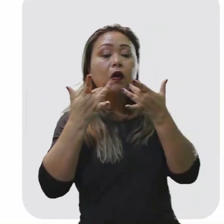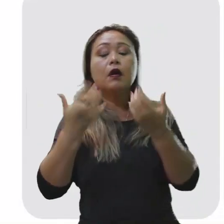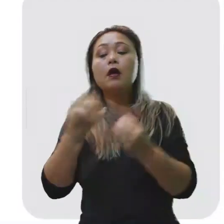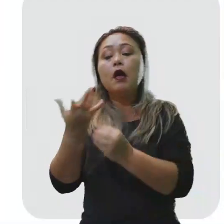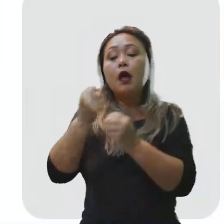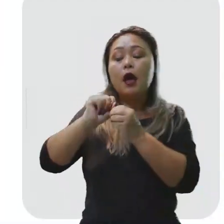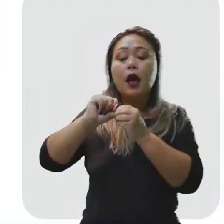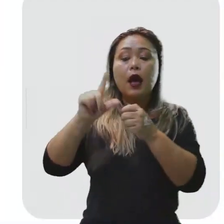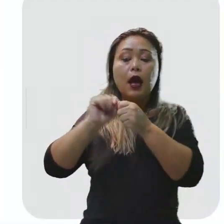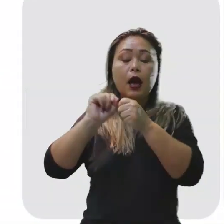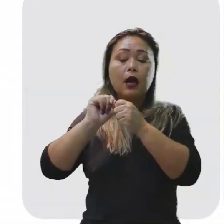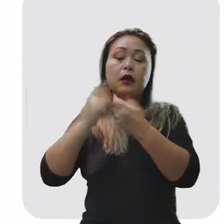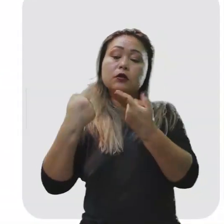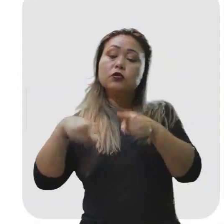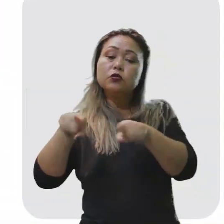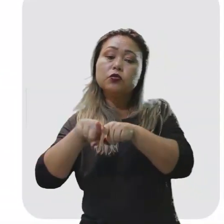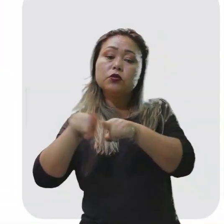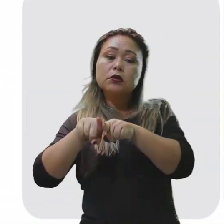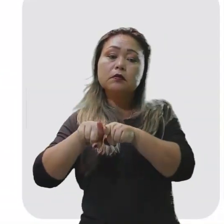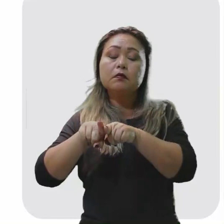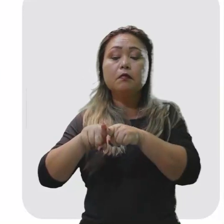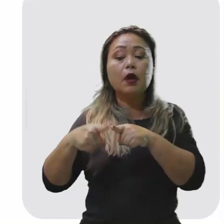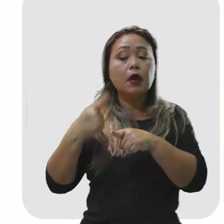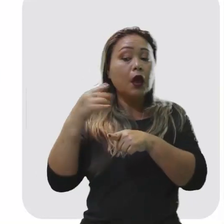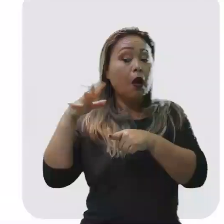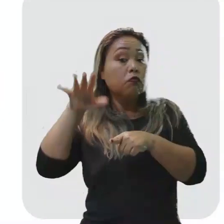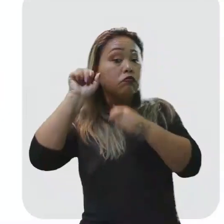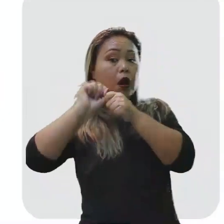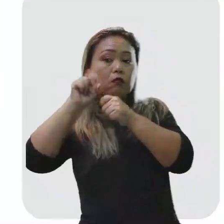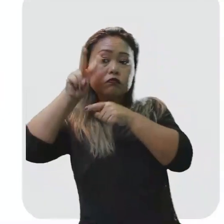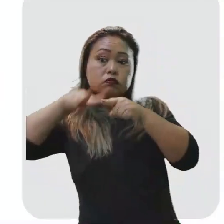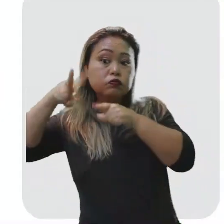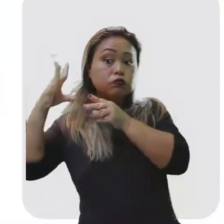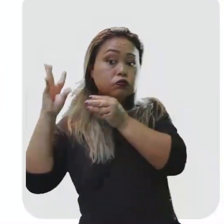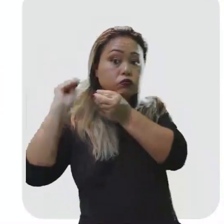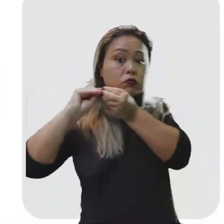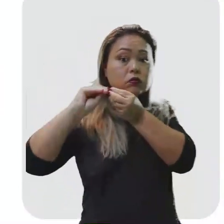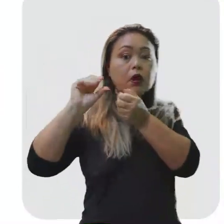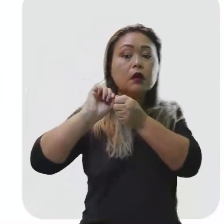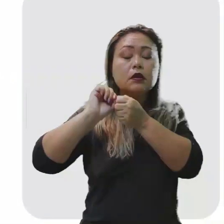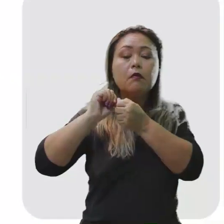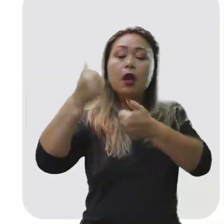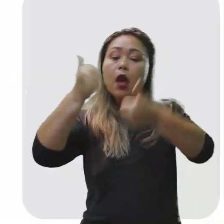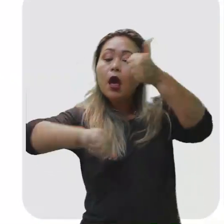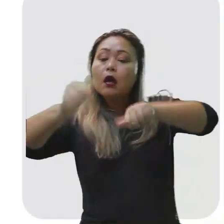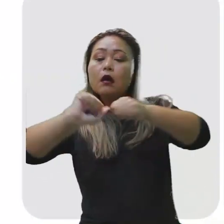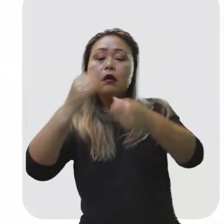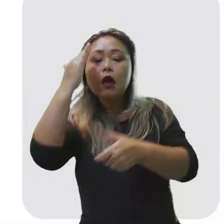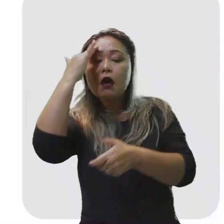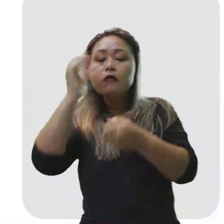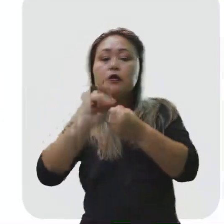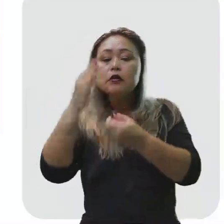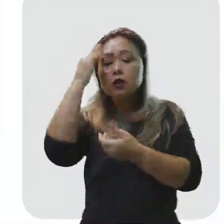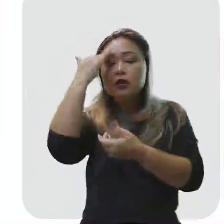e refletir e compreender as manifestações socioculturais e